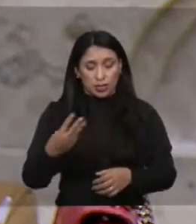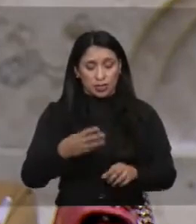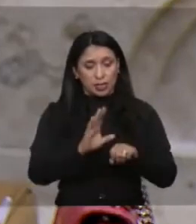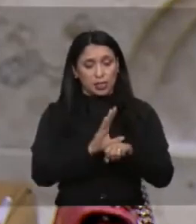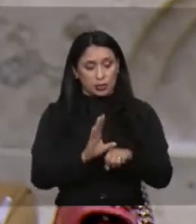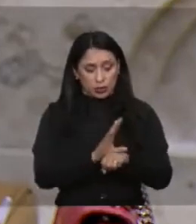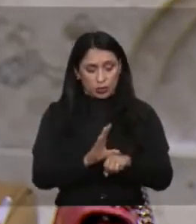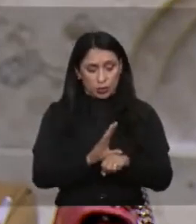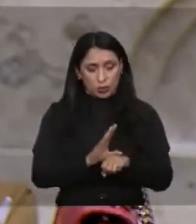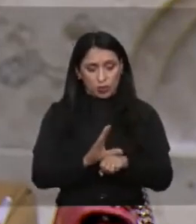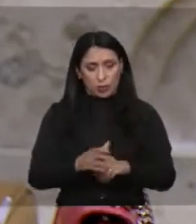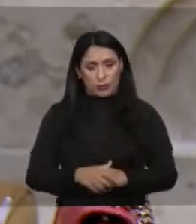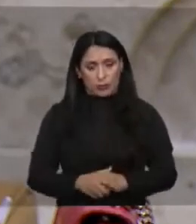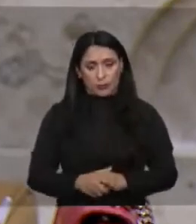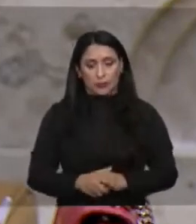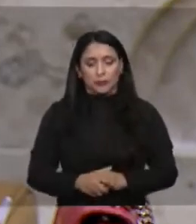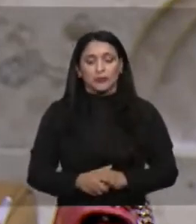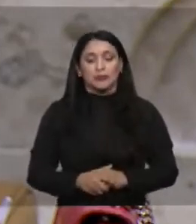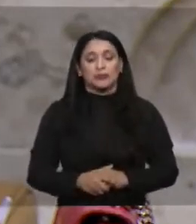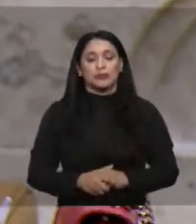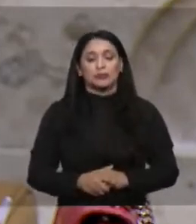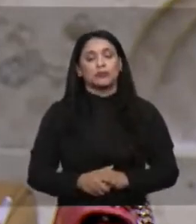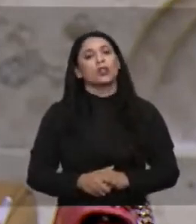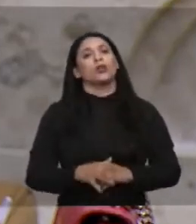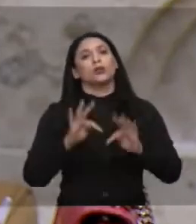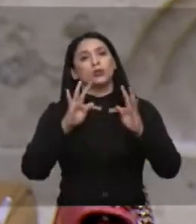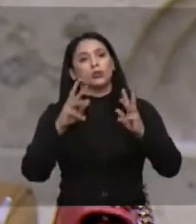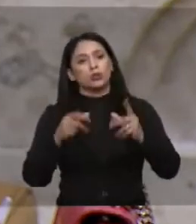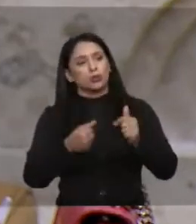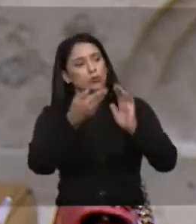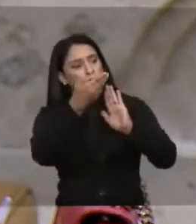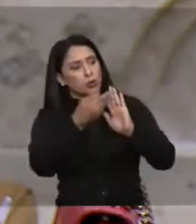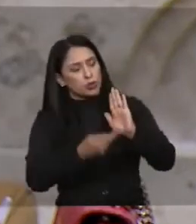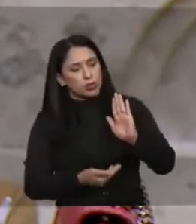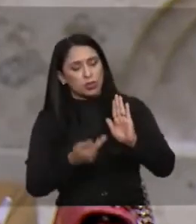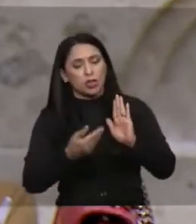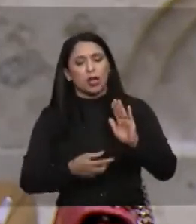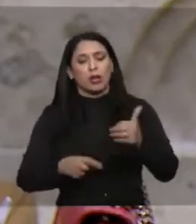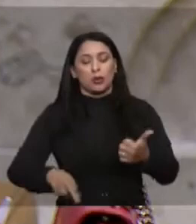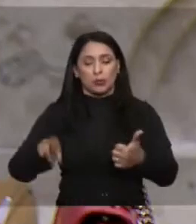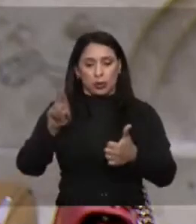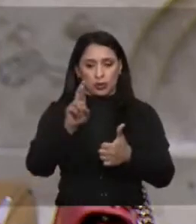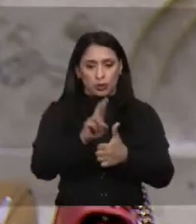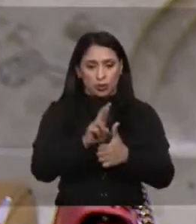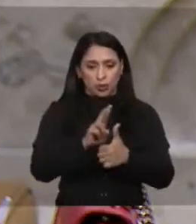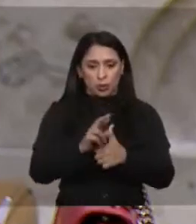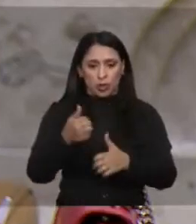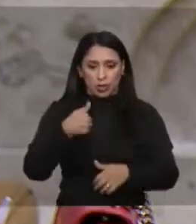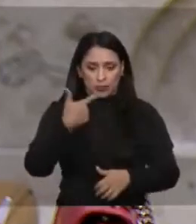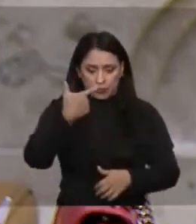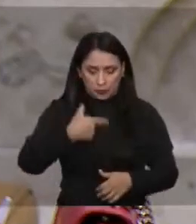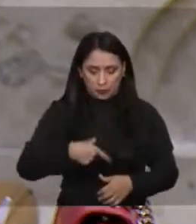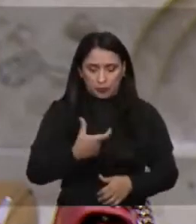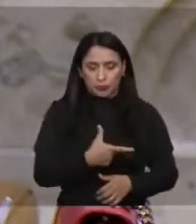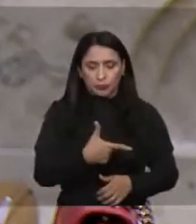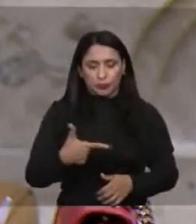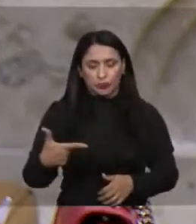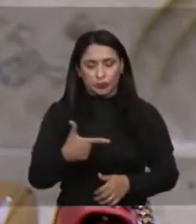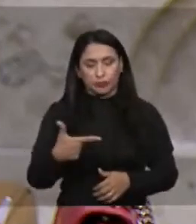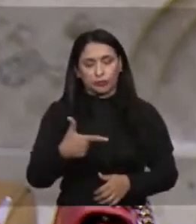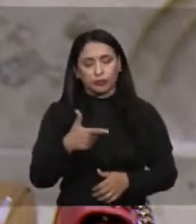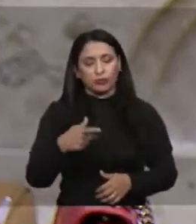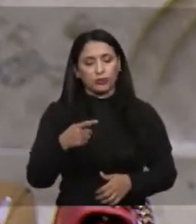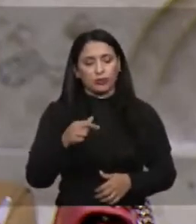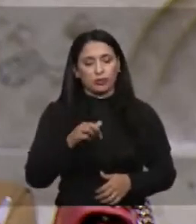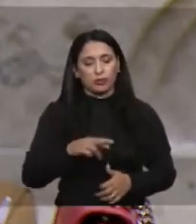Federal, Constituição da República. Em face do exposto, o Procurador-Geral da República, essa Vice-Procuradora-Geral da República, reitera